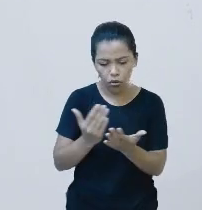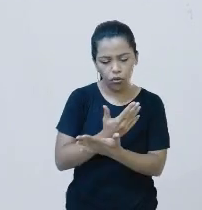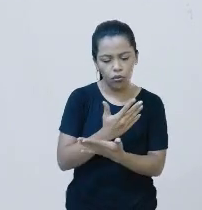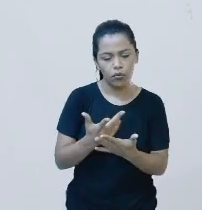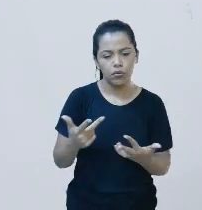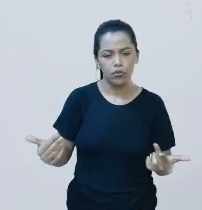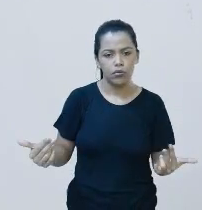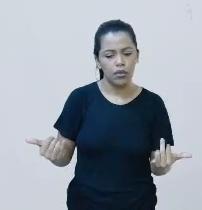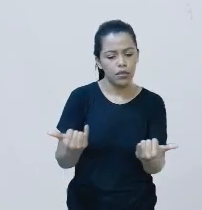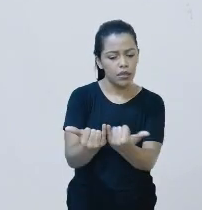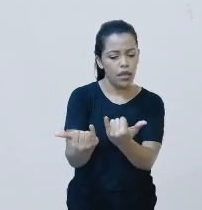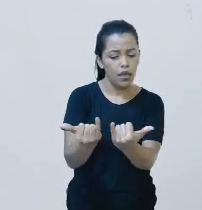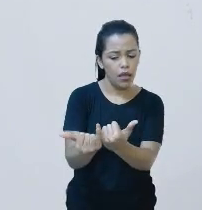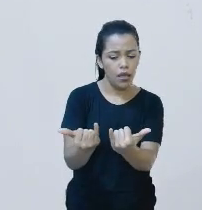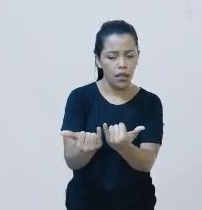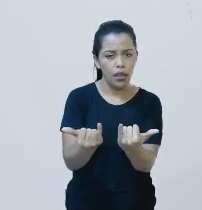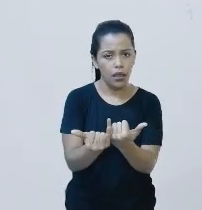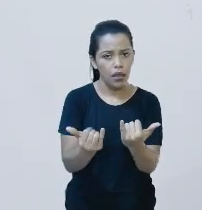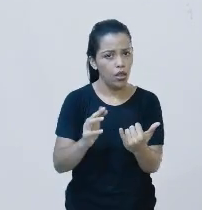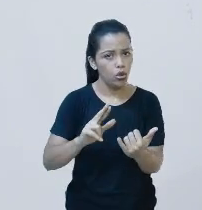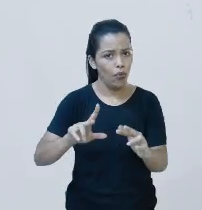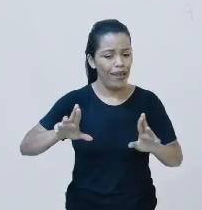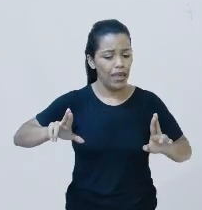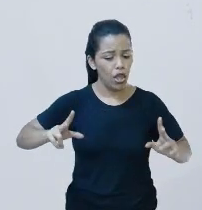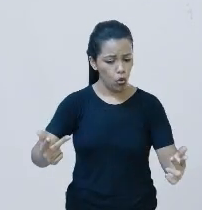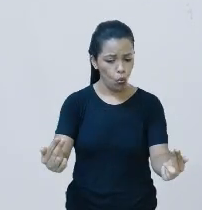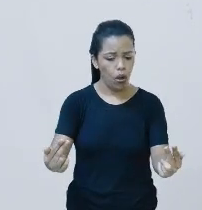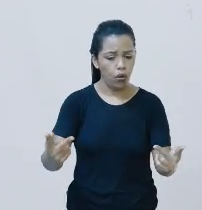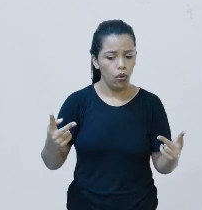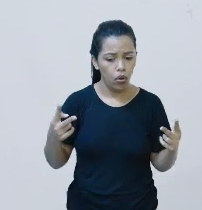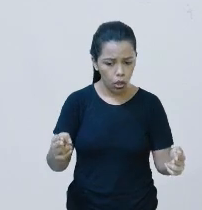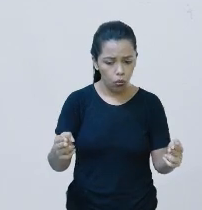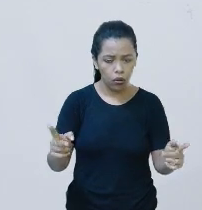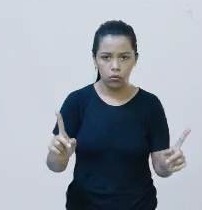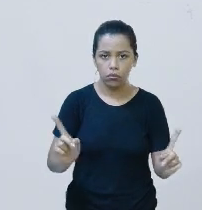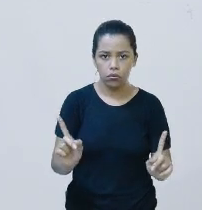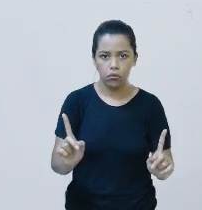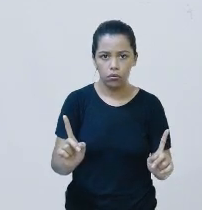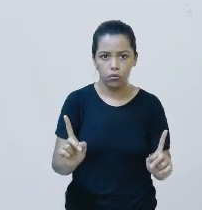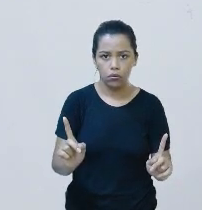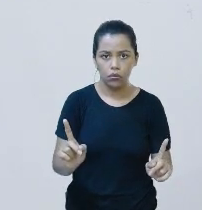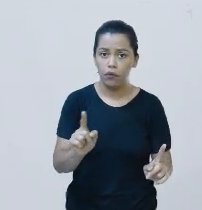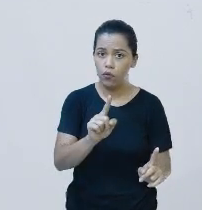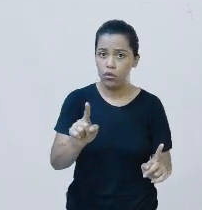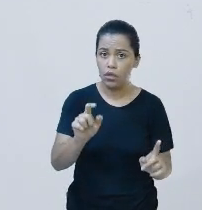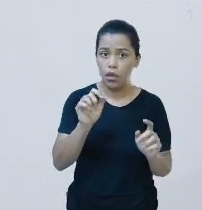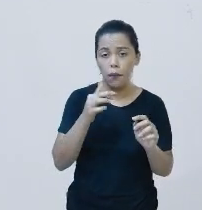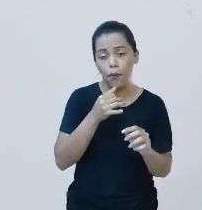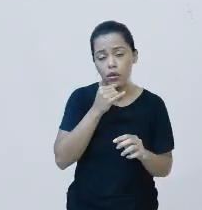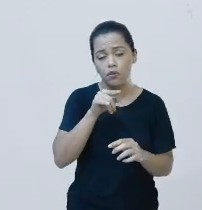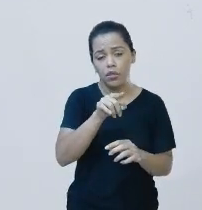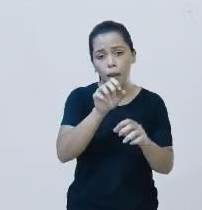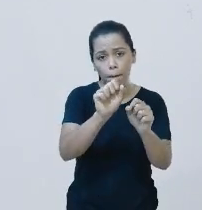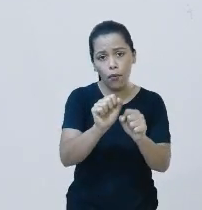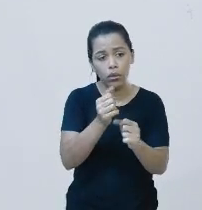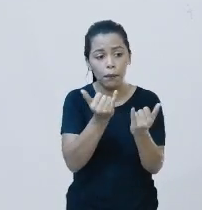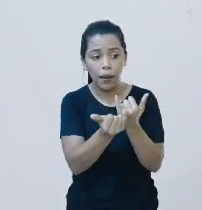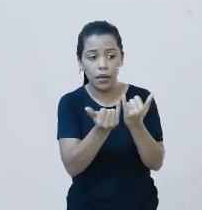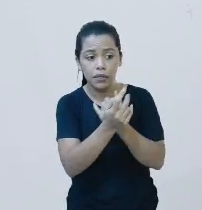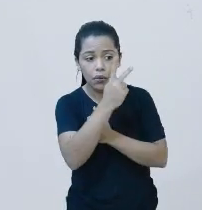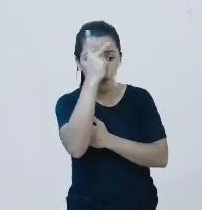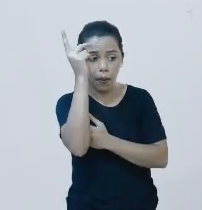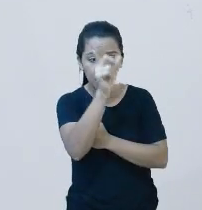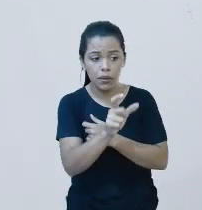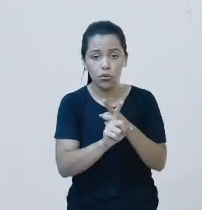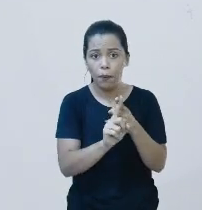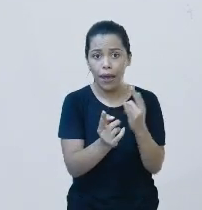atenção, semelhança não quer dizer igualdade. Você pode parecer com alguém e não ser totalmente igual. Por